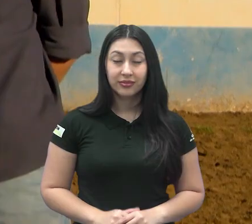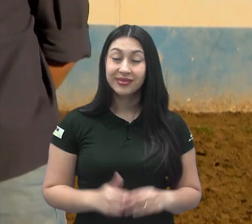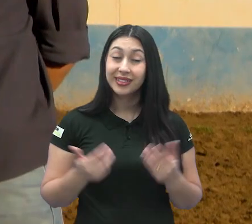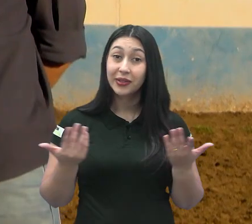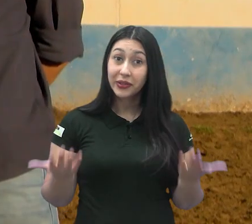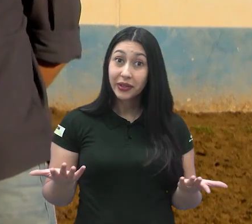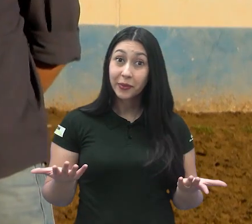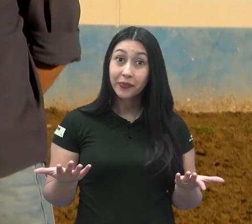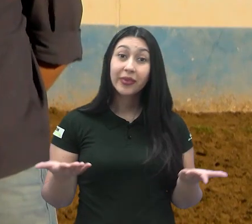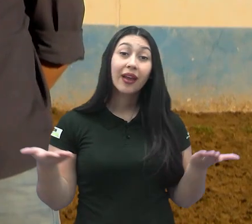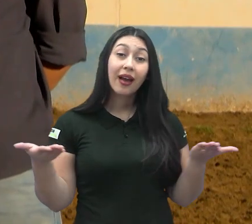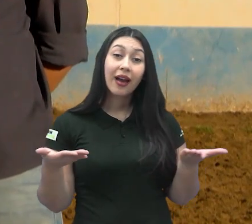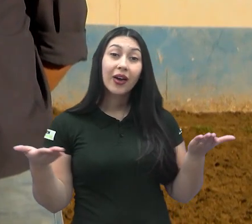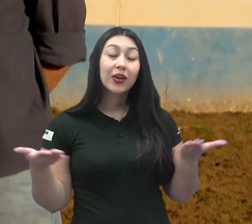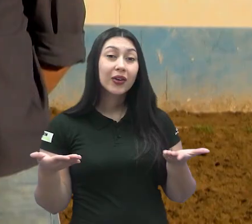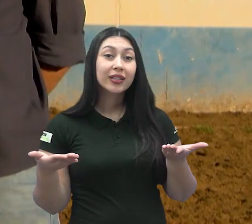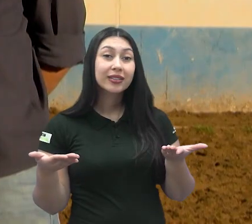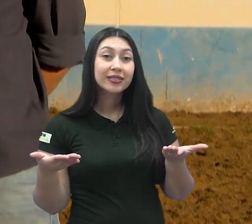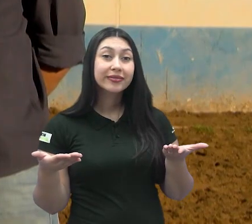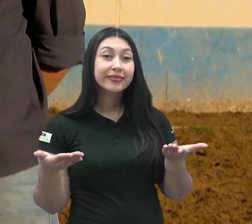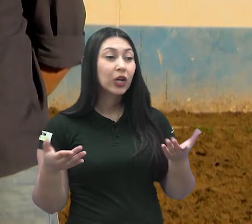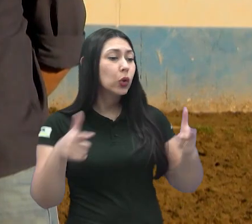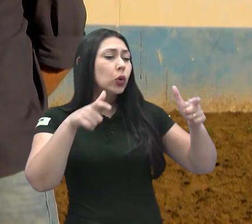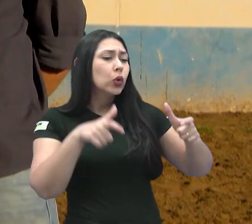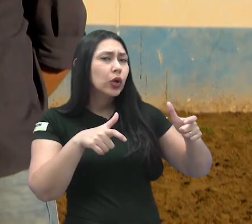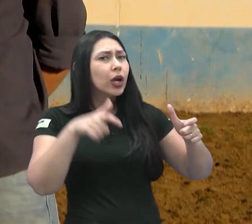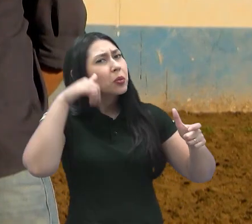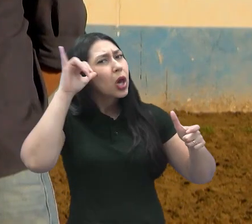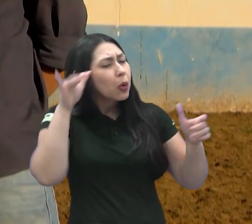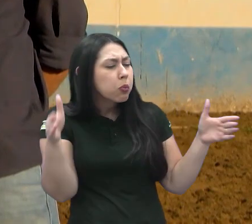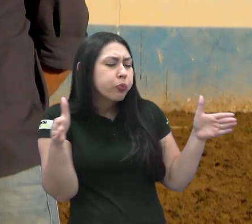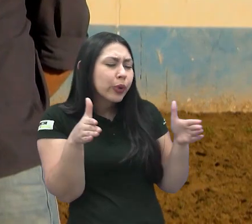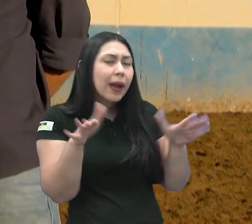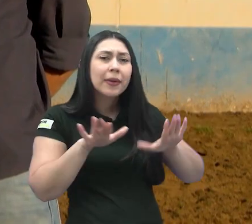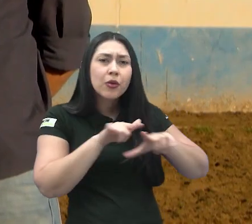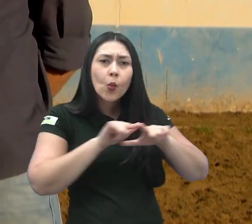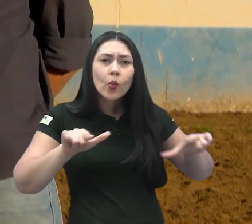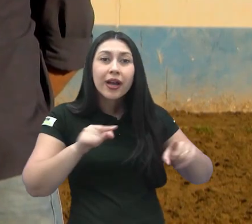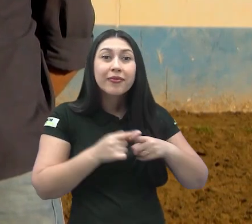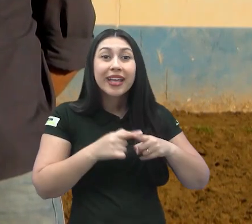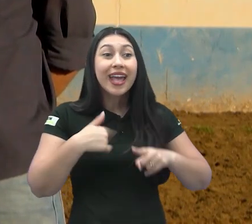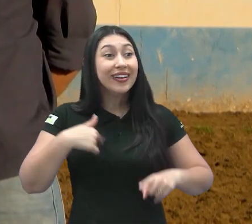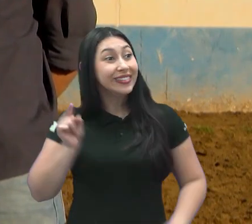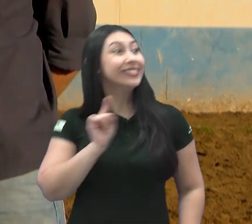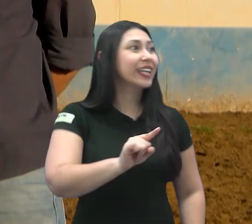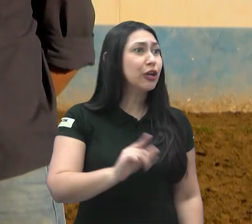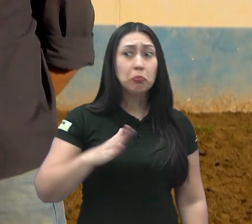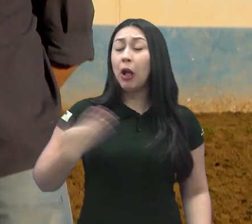Bom, pessoal, agora a gente tá aqui, né, nessa espécie de berçário, tá um pouco vazio, porque eu acho que quando eu entrei eu assustei eles um